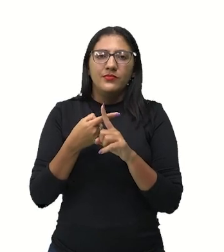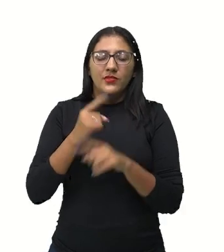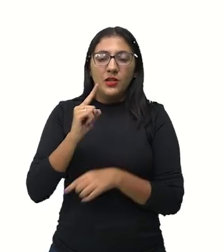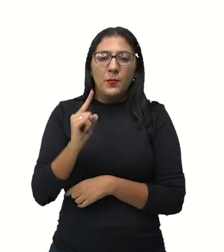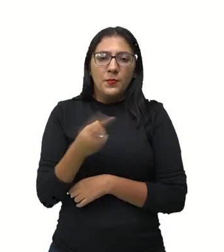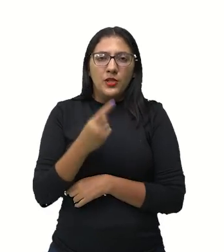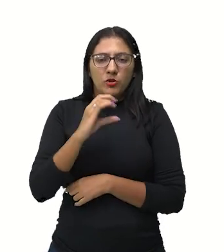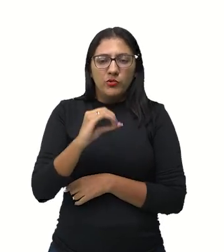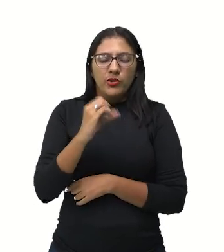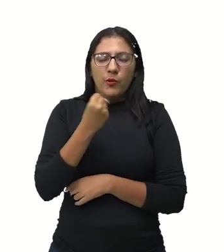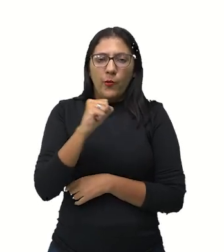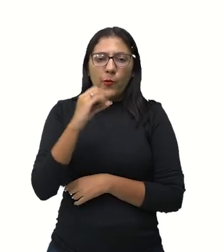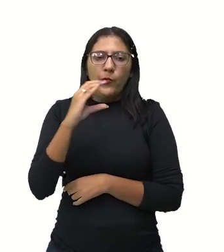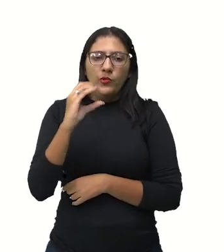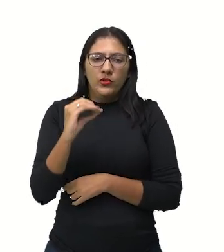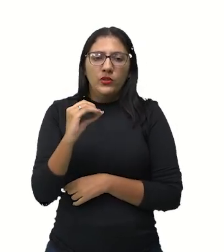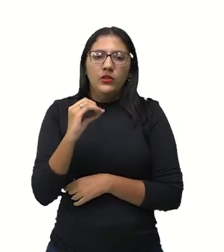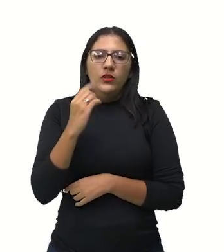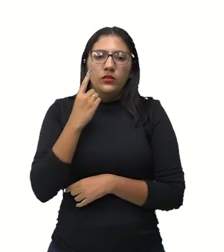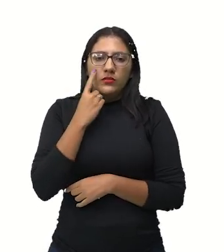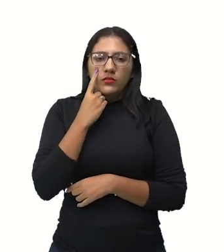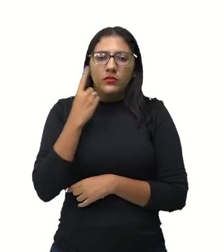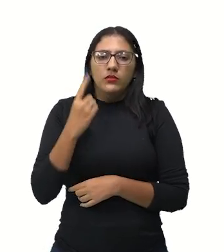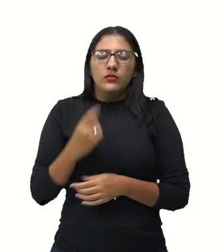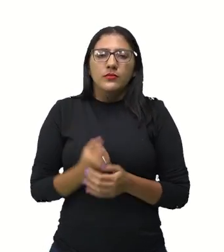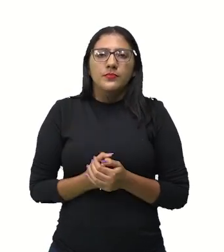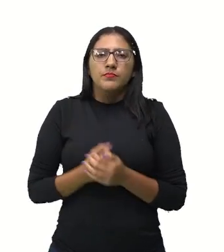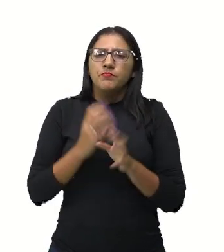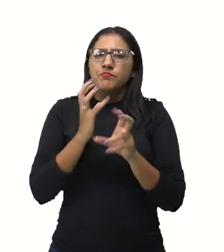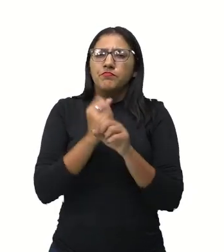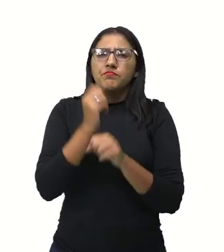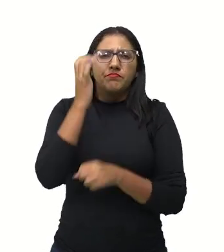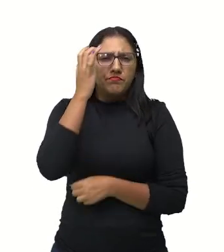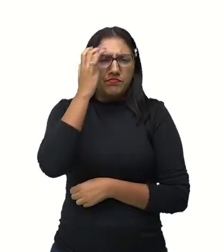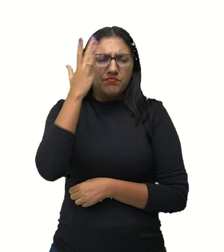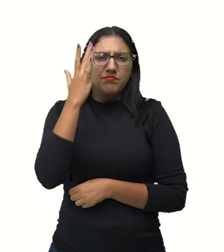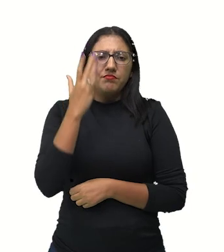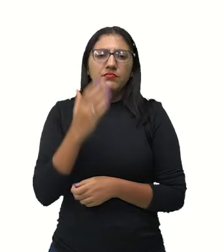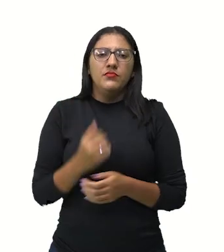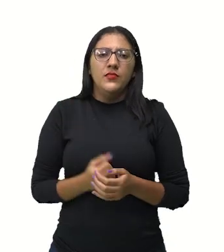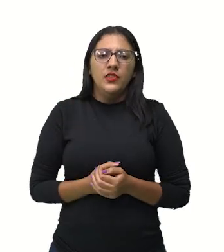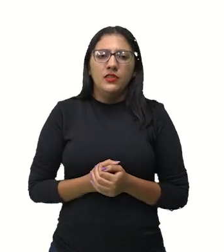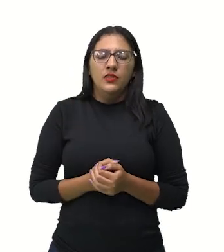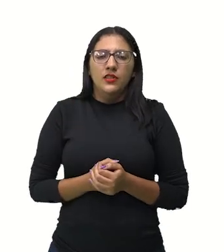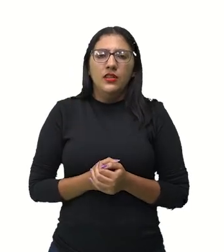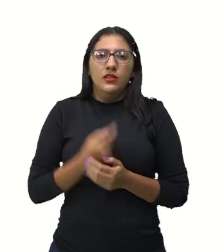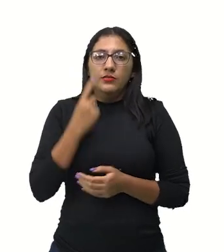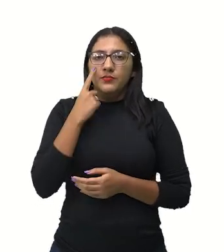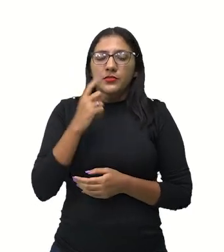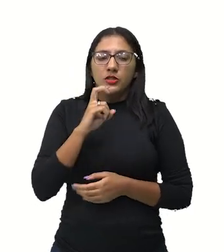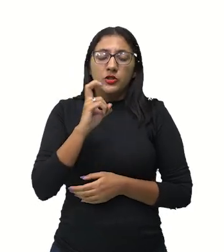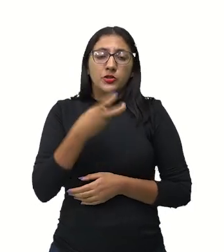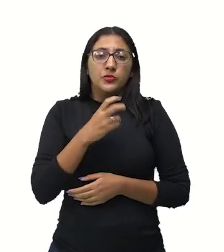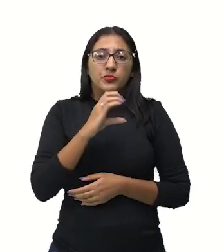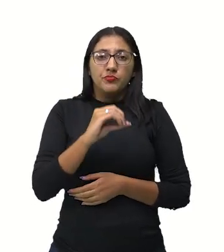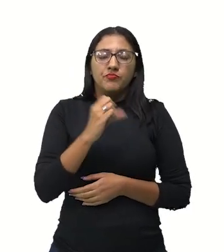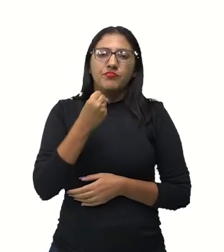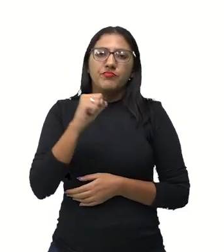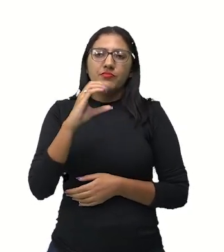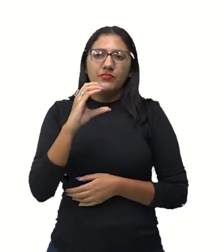mais 1.080. E é um cálculo bem tranquilo, né? 4.000 mais 1.080,